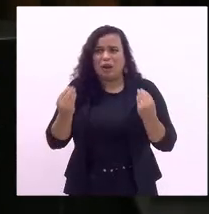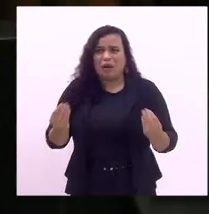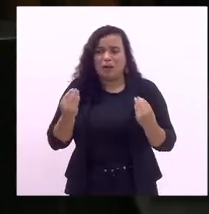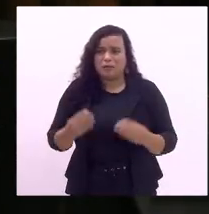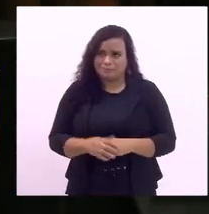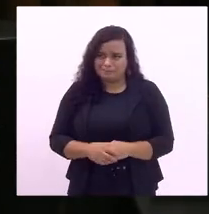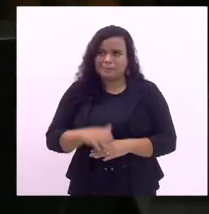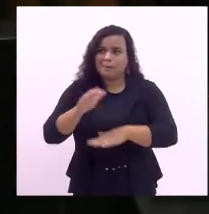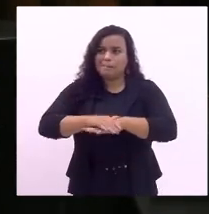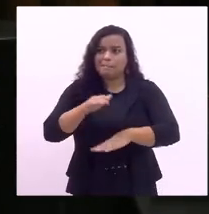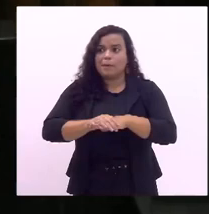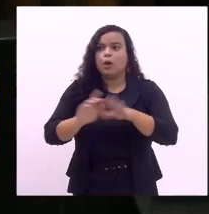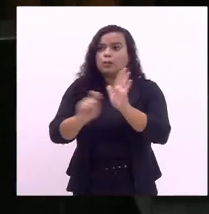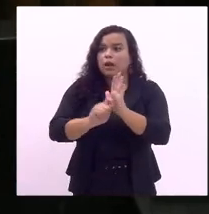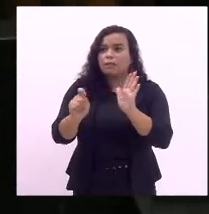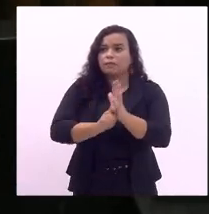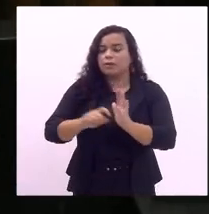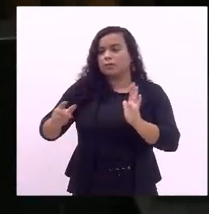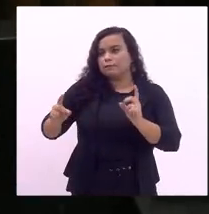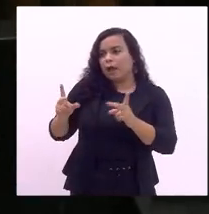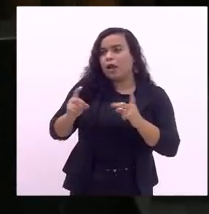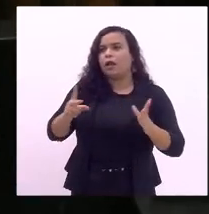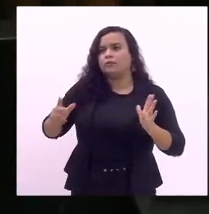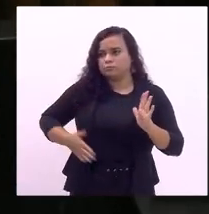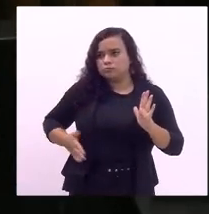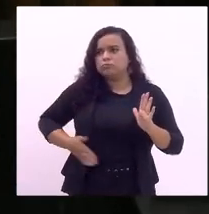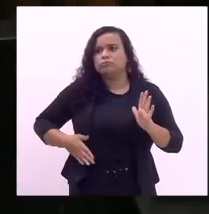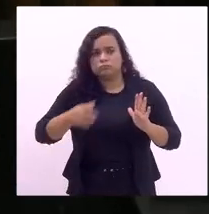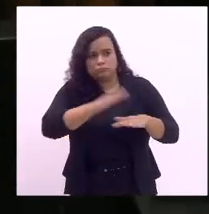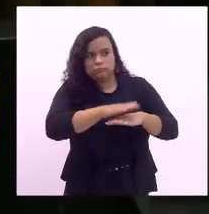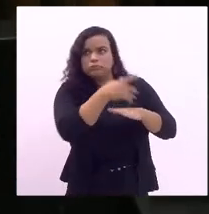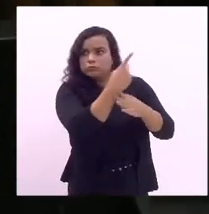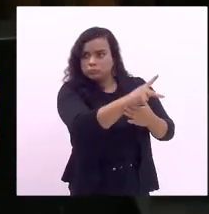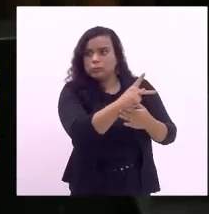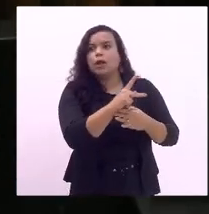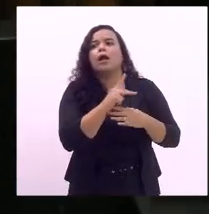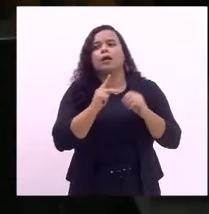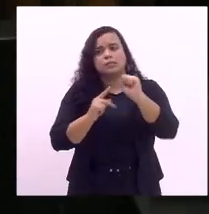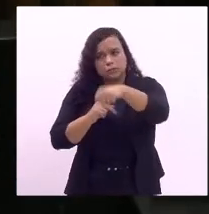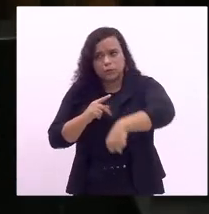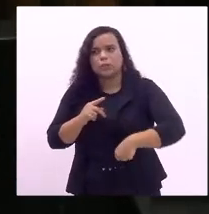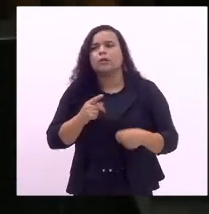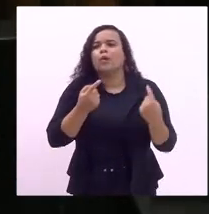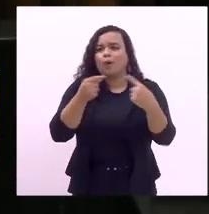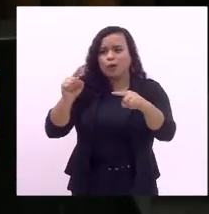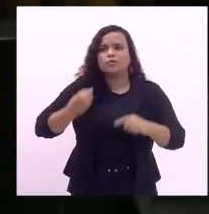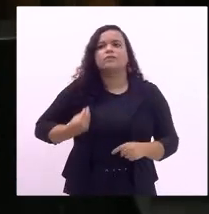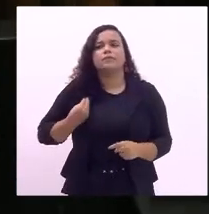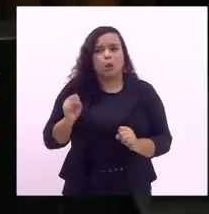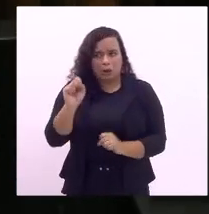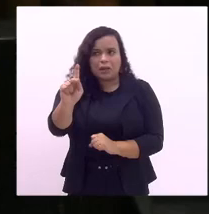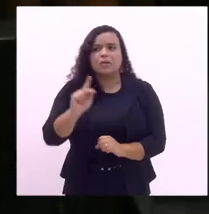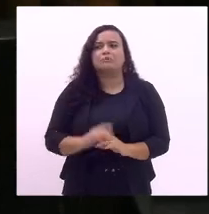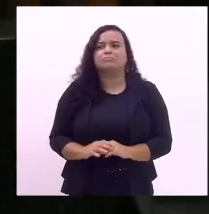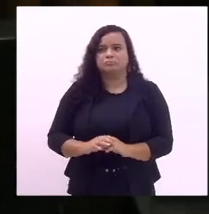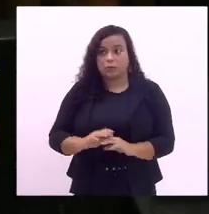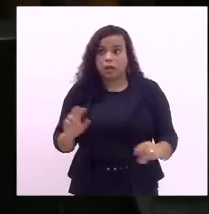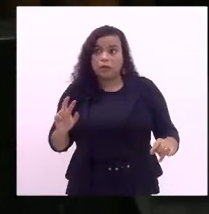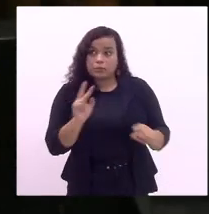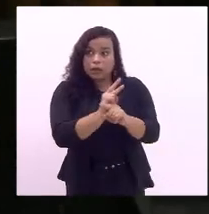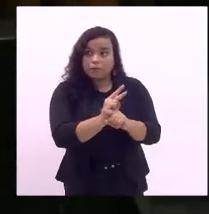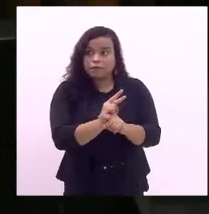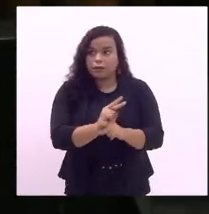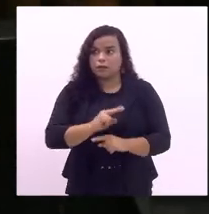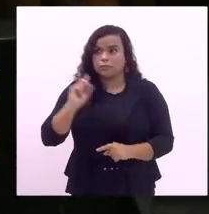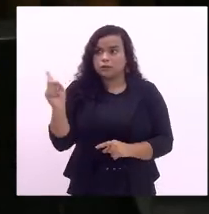na mão de traficante, arma na mão de marginal, essa sim ameaça a vida. E para defender